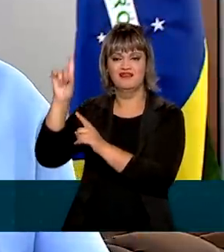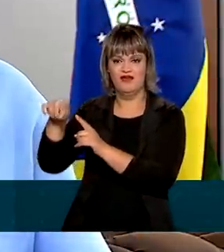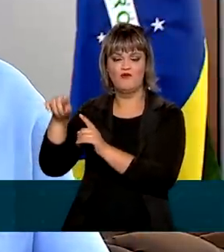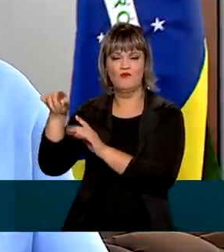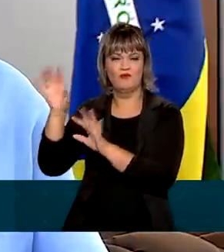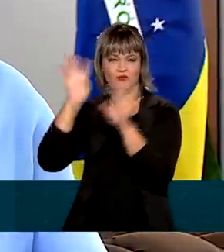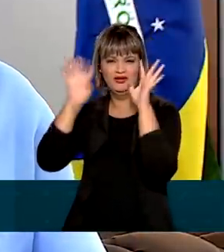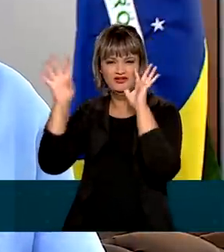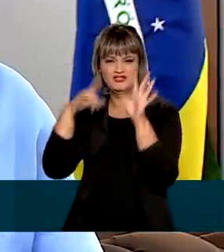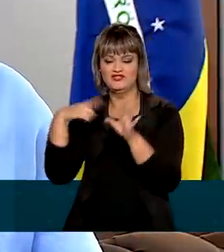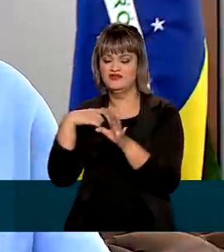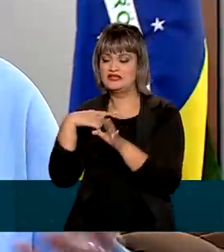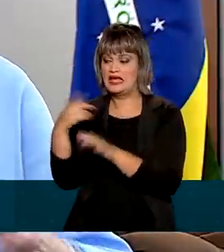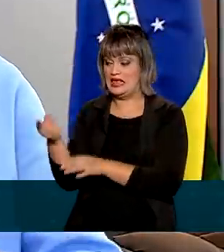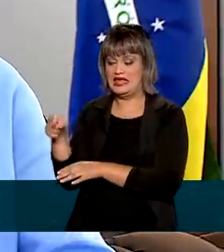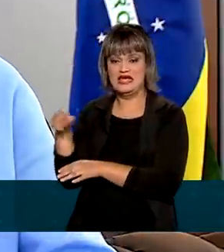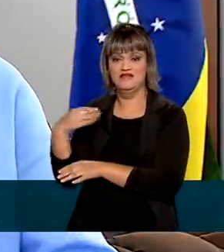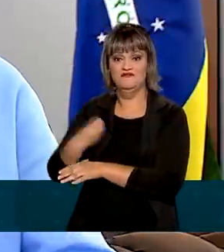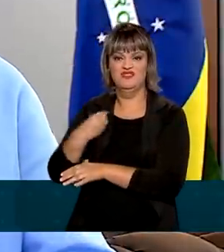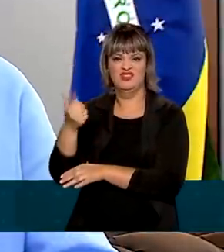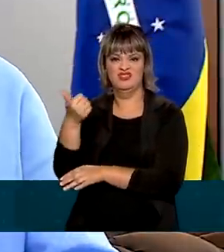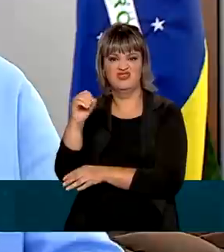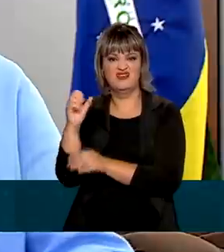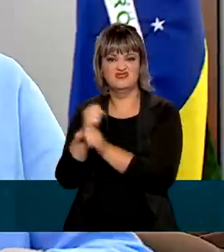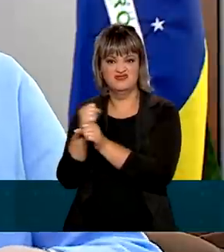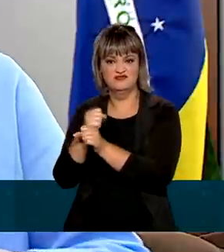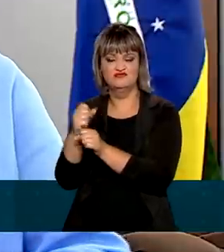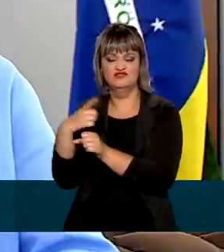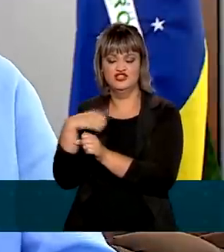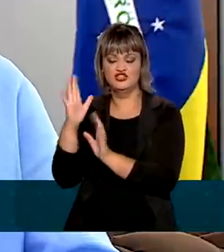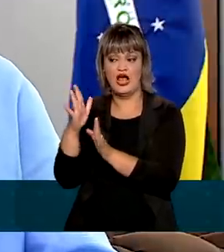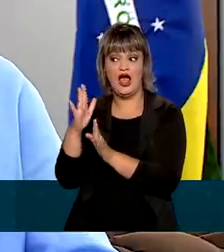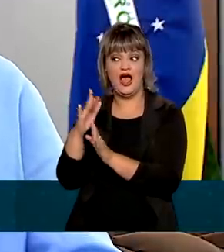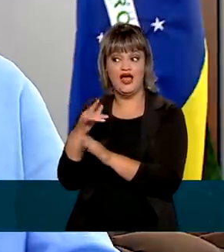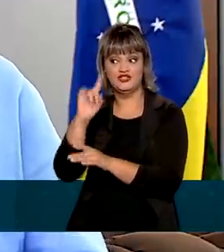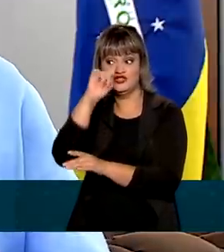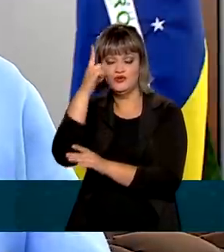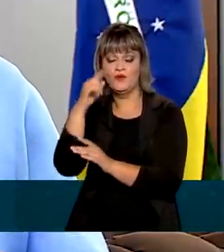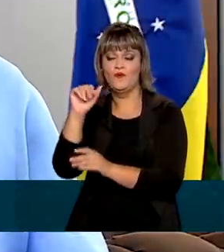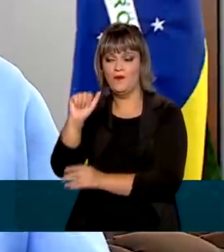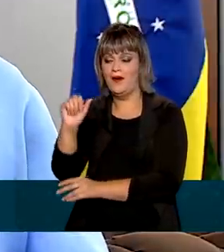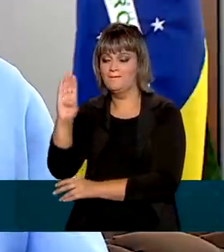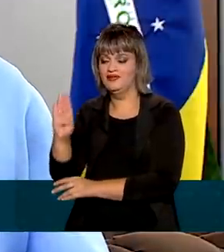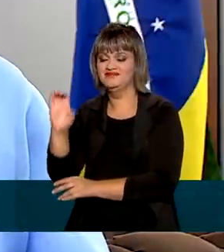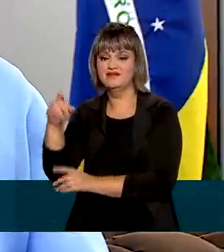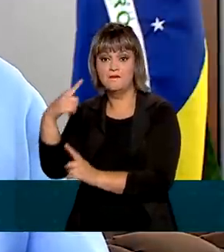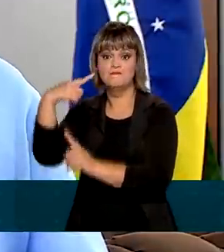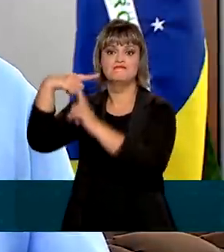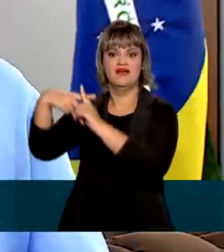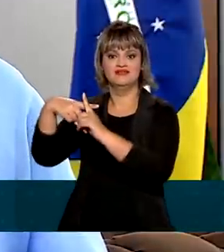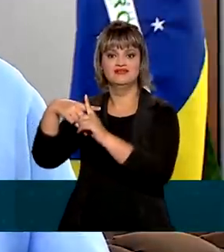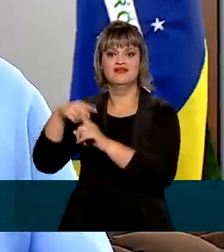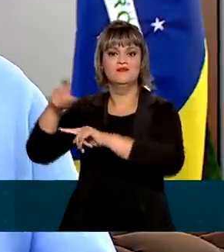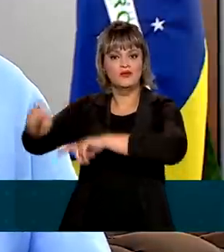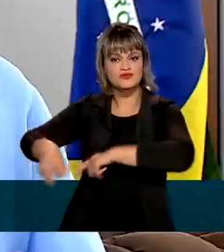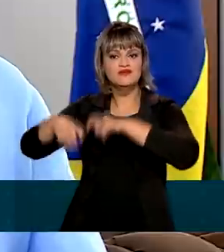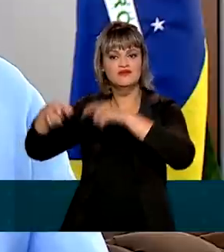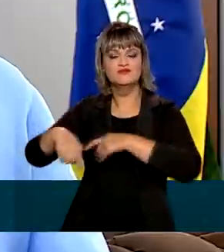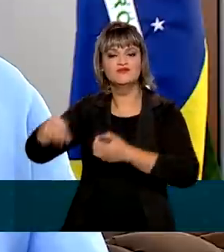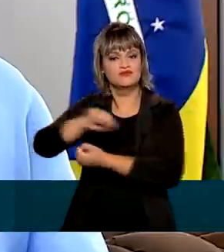ano nós fizemos dez anos do ABC e lançamos o abc mais com mais práticas de agricultura sustentável